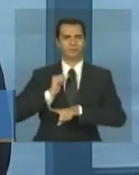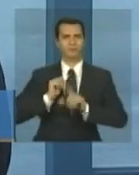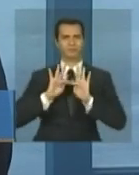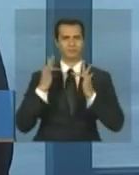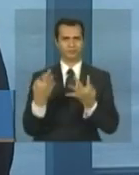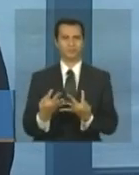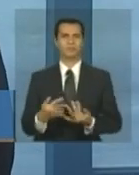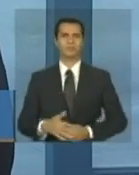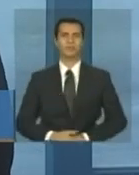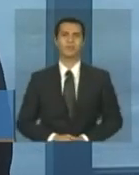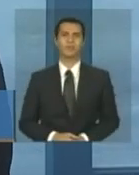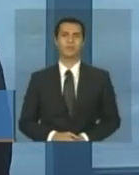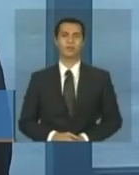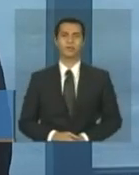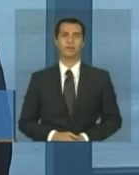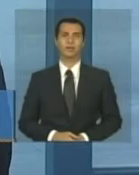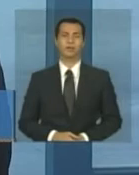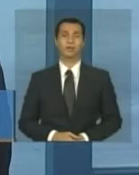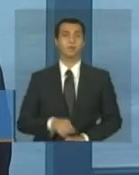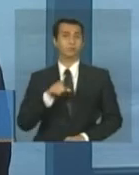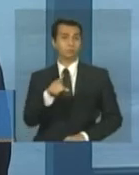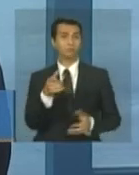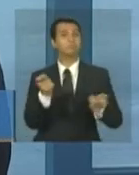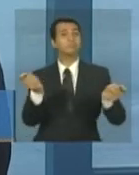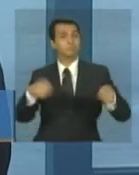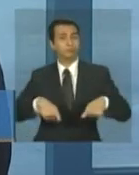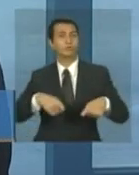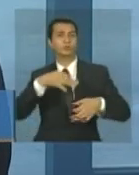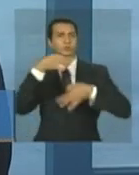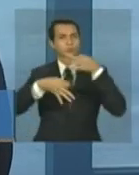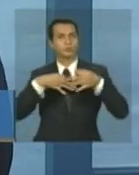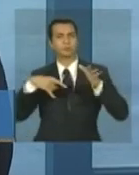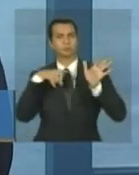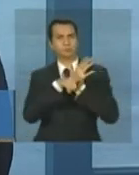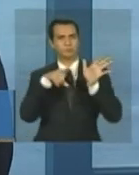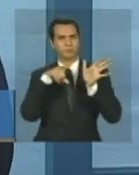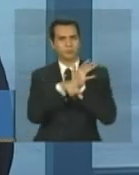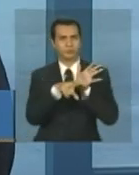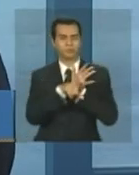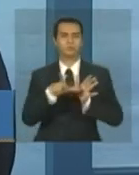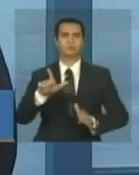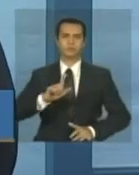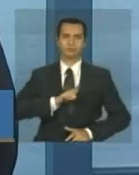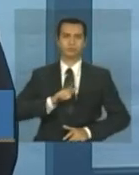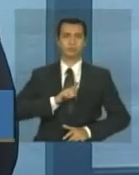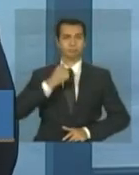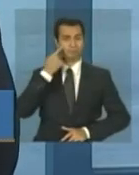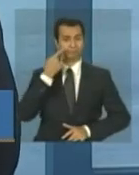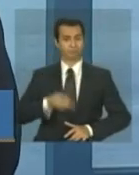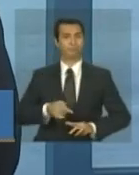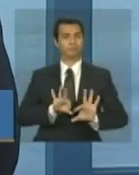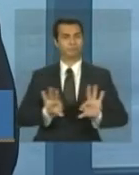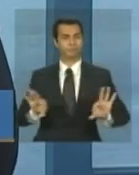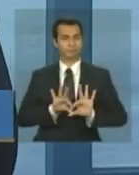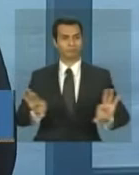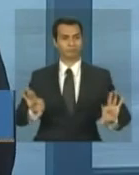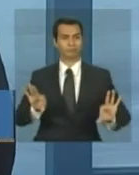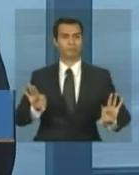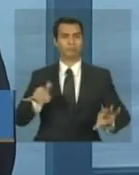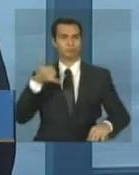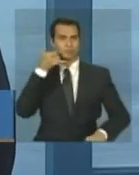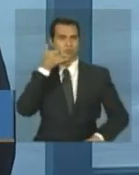programa Bolsa Família você que ainda não participou aproveite para enviar a sua pergunta pelos contatos que aparecem aí na sua tela